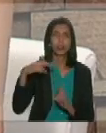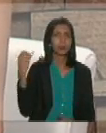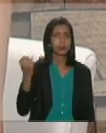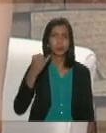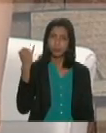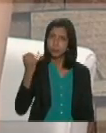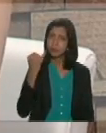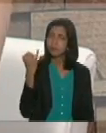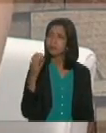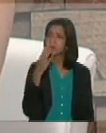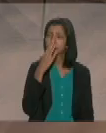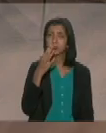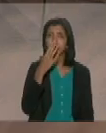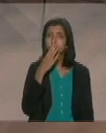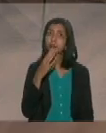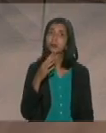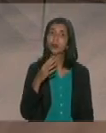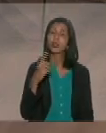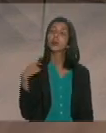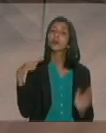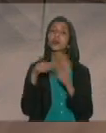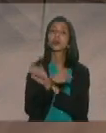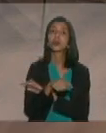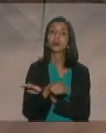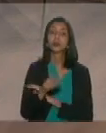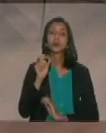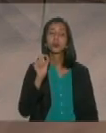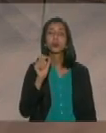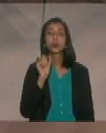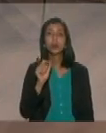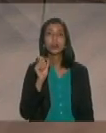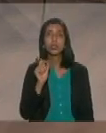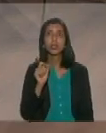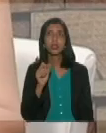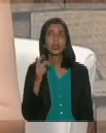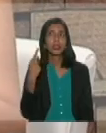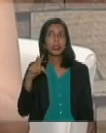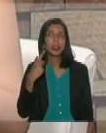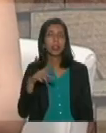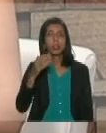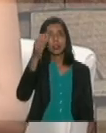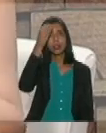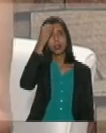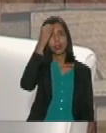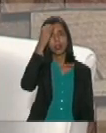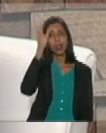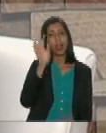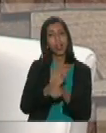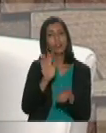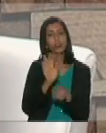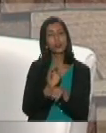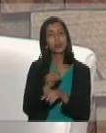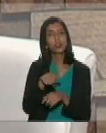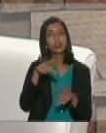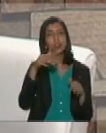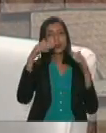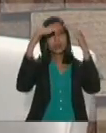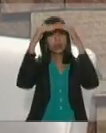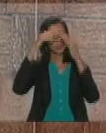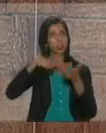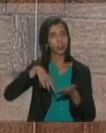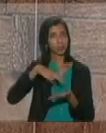Nossa, uma referência. A aula dele era incrível, eu te pergunto, o que mais ficou dele para Cláudia